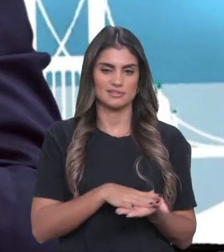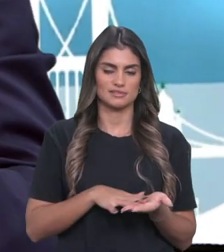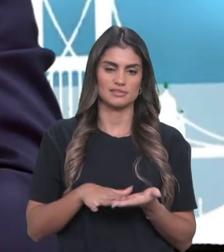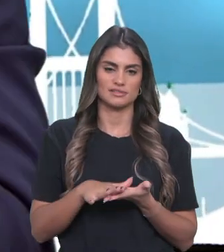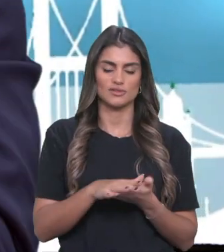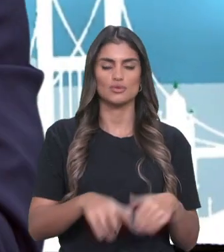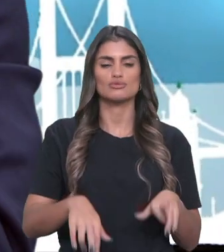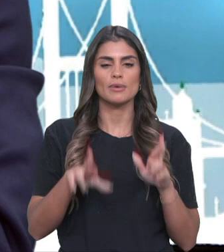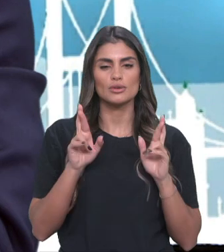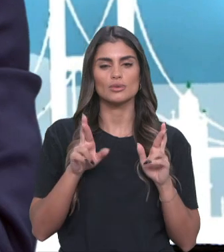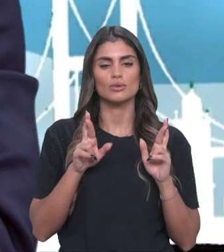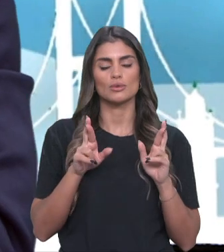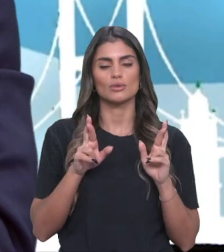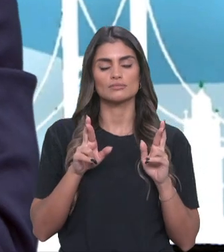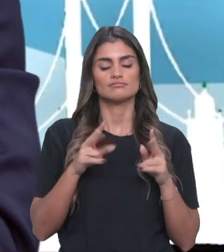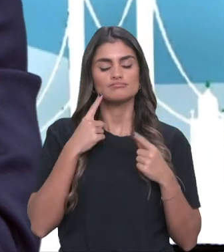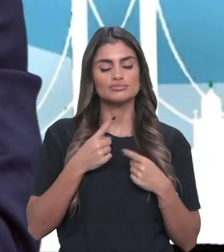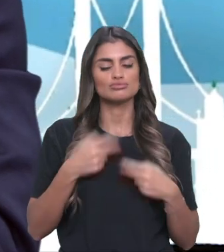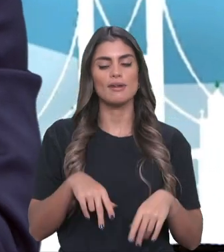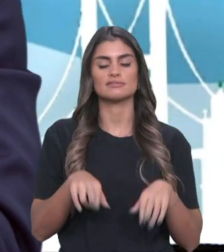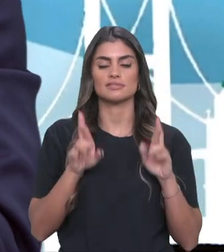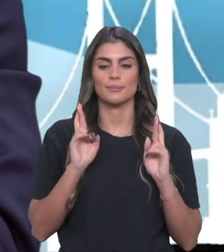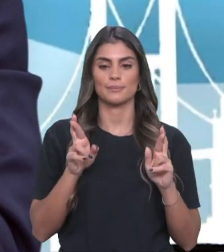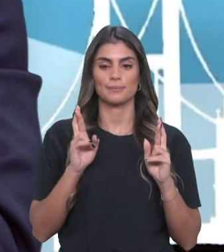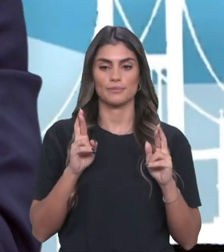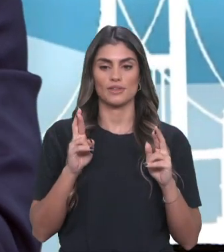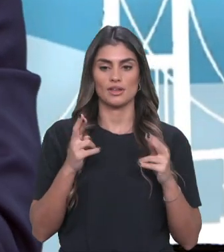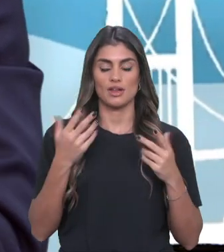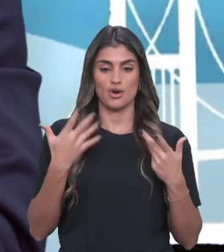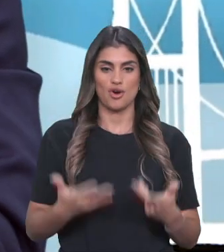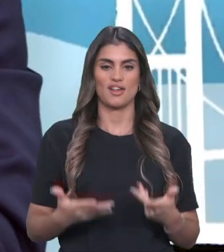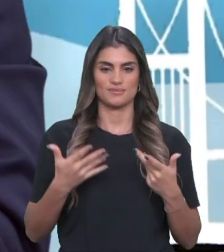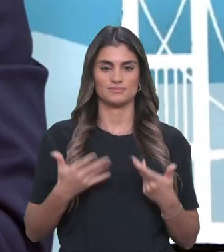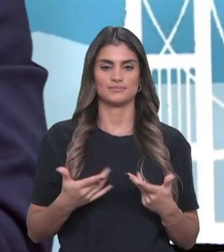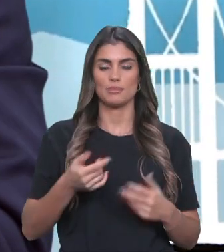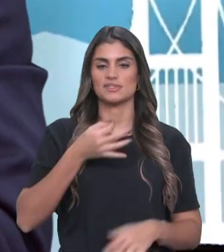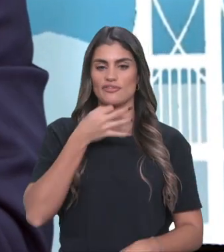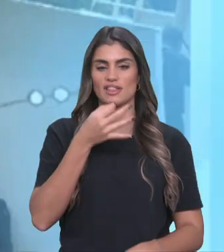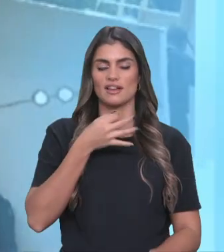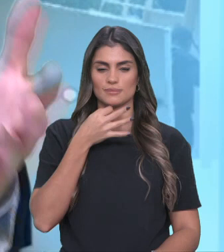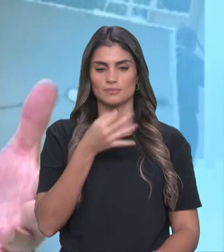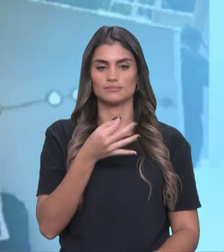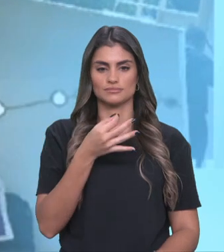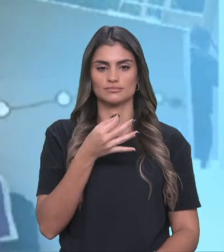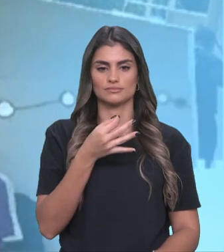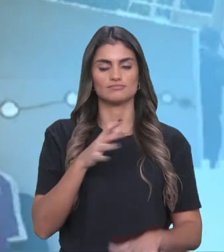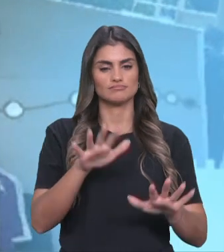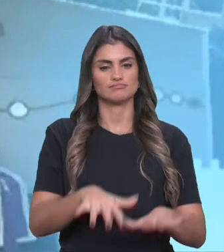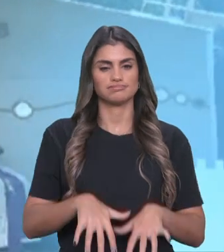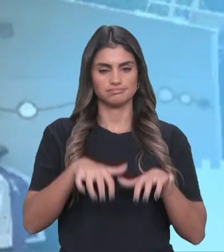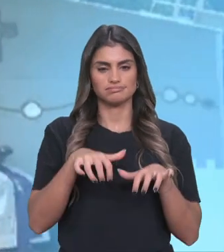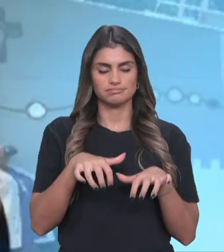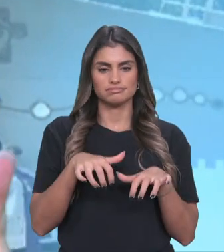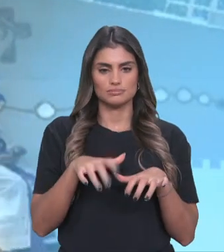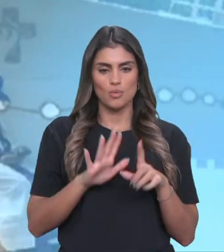um lugar e um sinal de esperança para o aqui e agora da história. Estamos a falar de um seminário, de